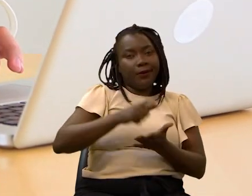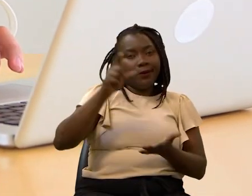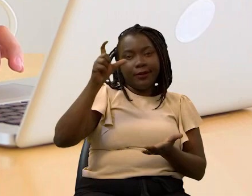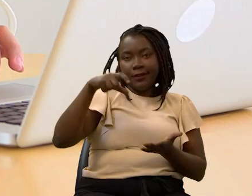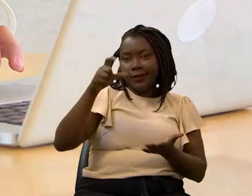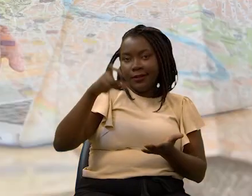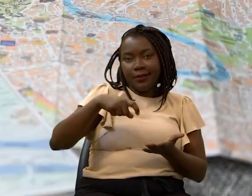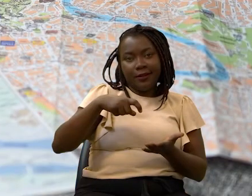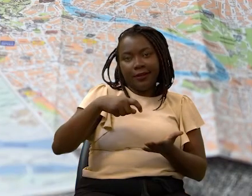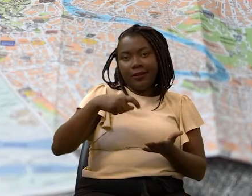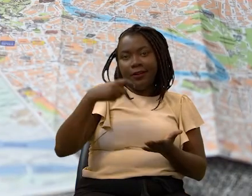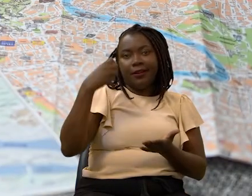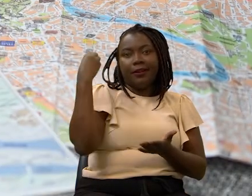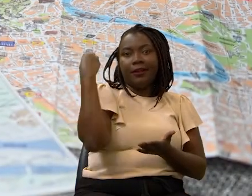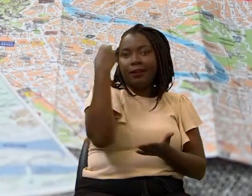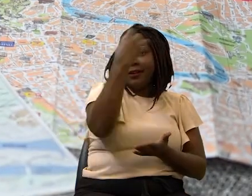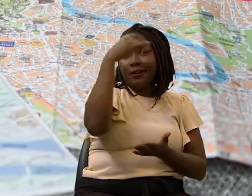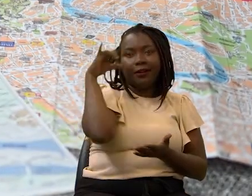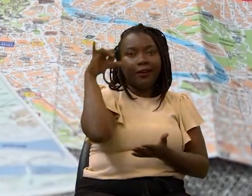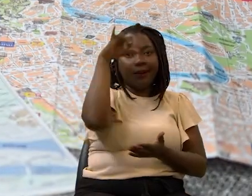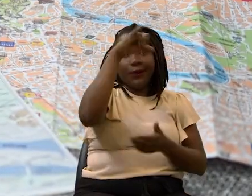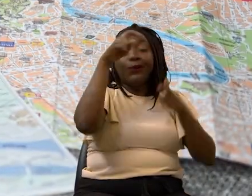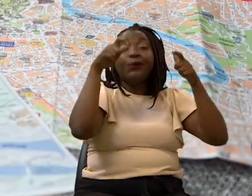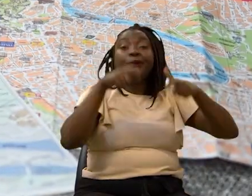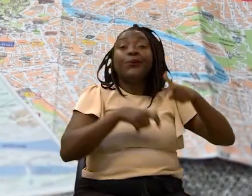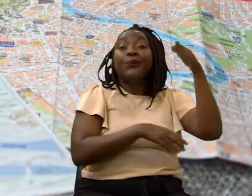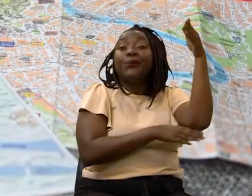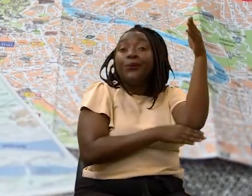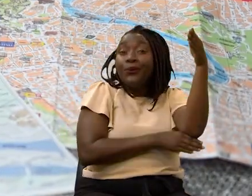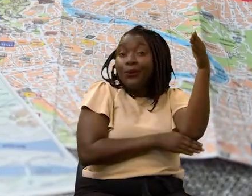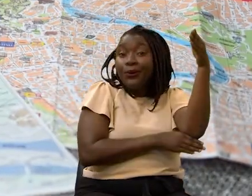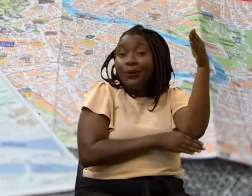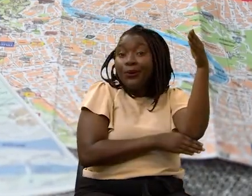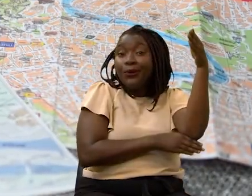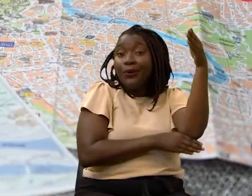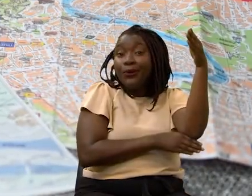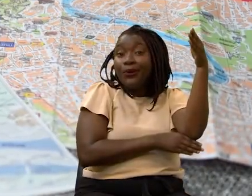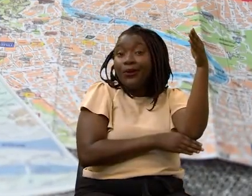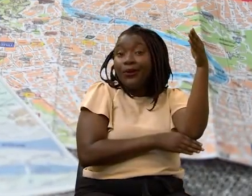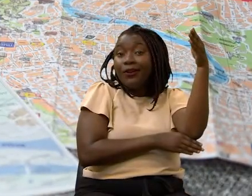passagem de avião, lugar para ficar.